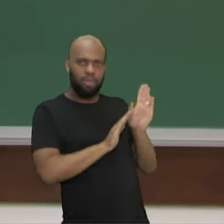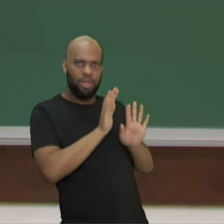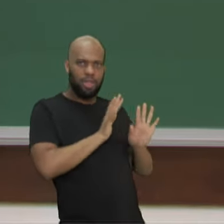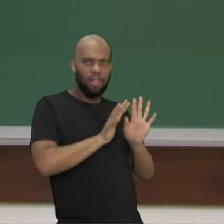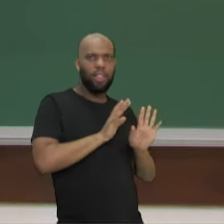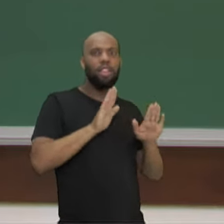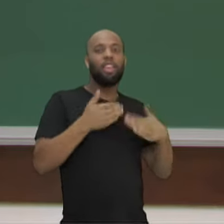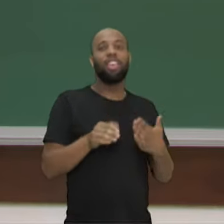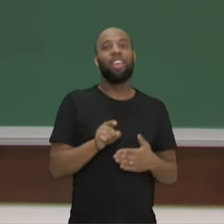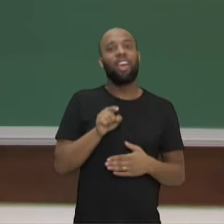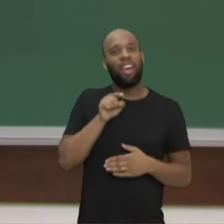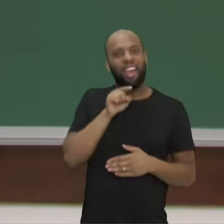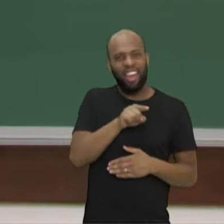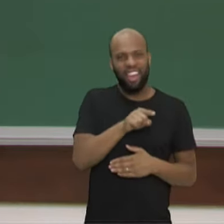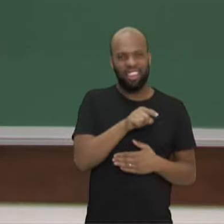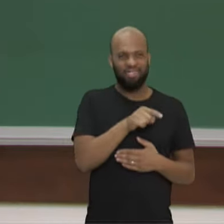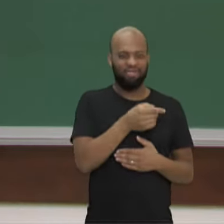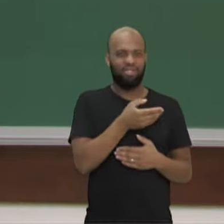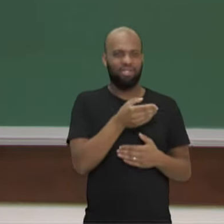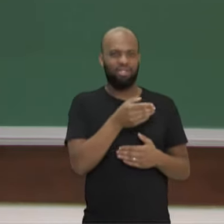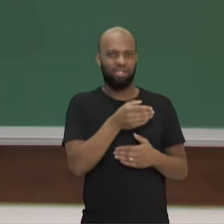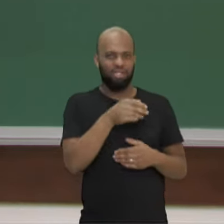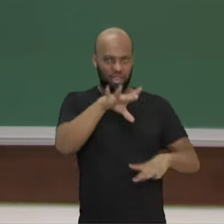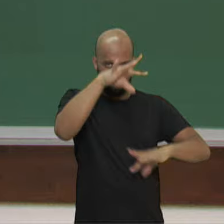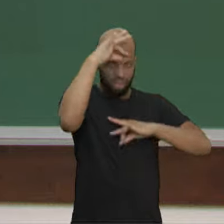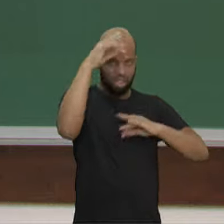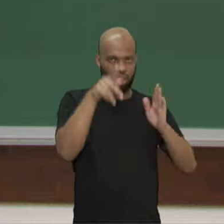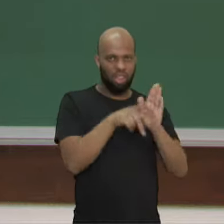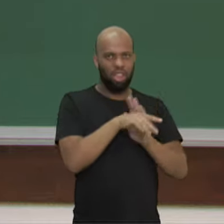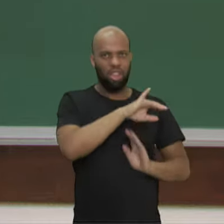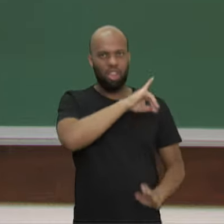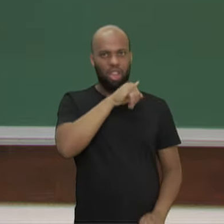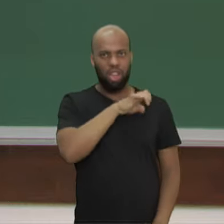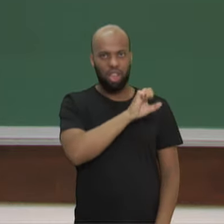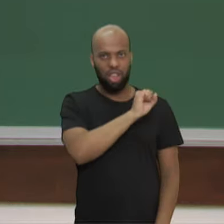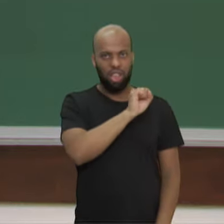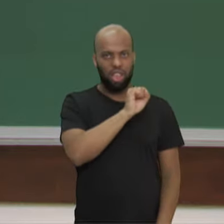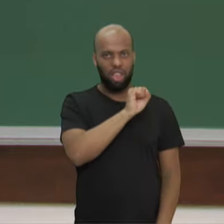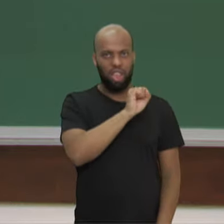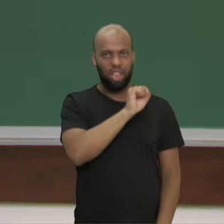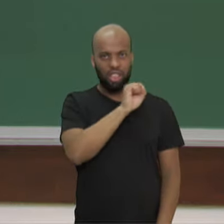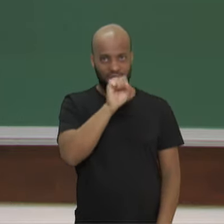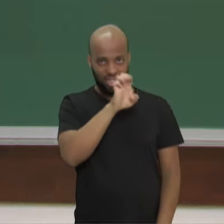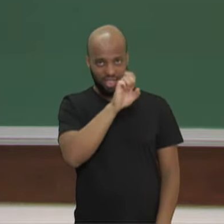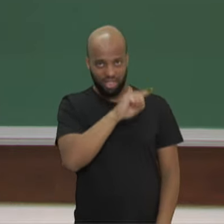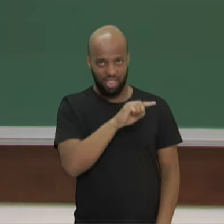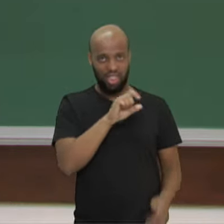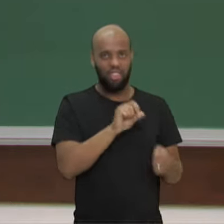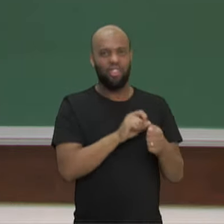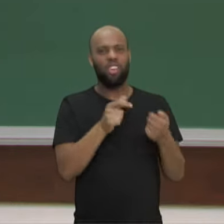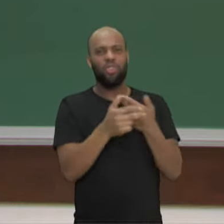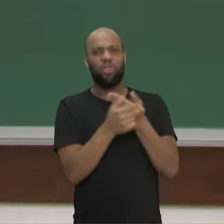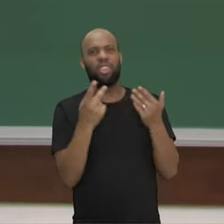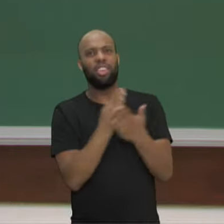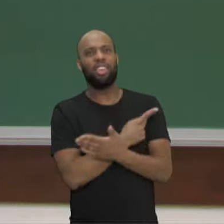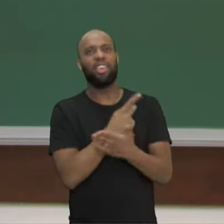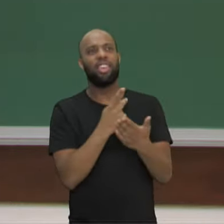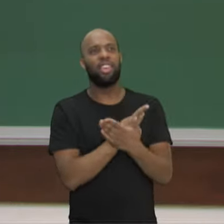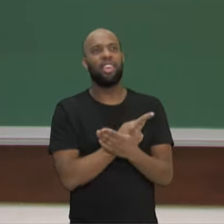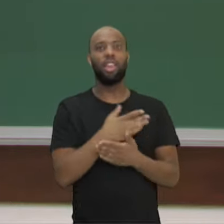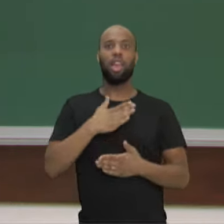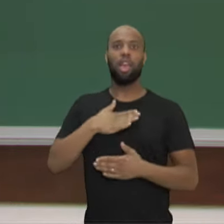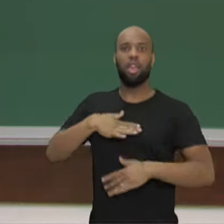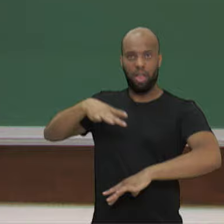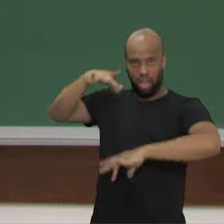todo atrapalhado, vão ensinar ele tudo errado. Então, é muito engraçado. Nessa aqui, ó, essa era a personagem da Lucille, que é filha